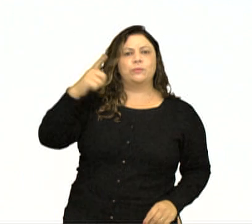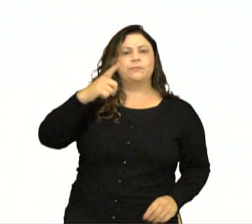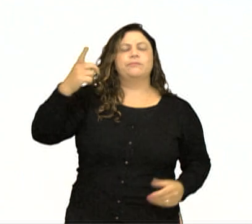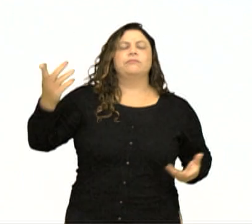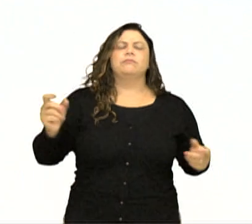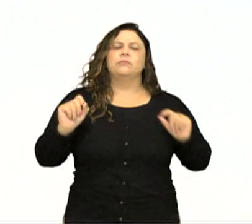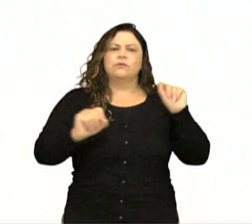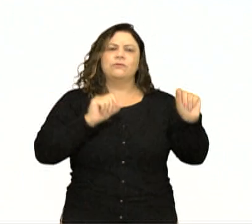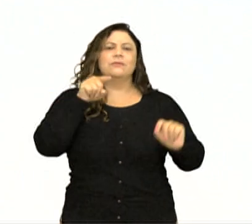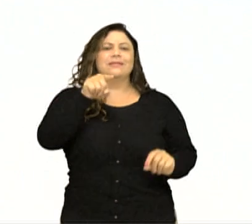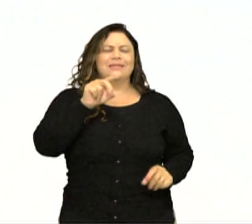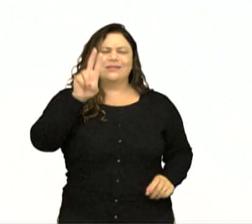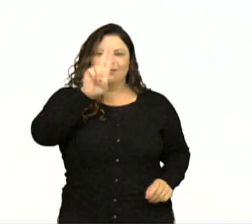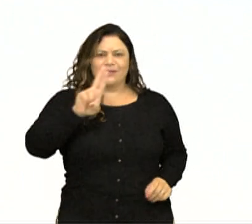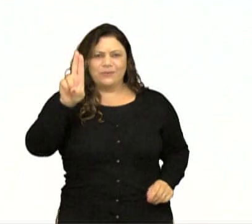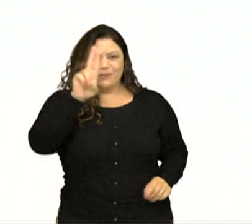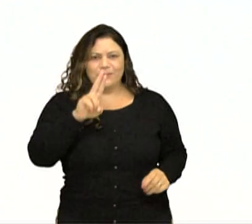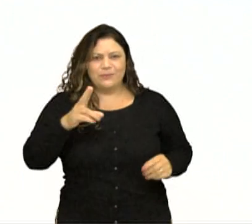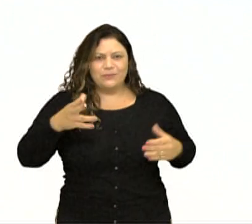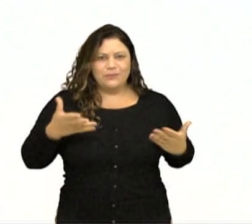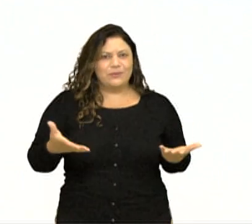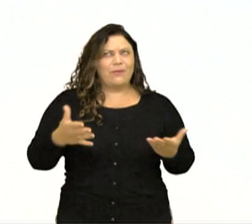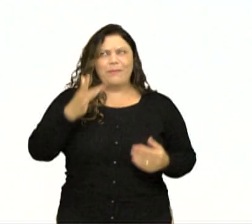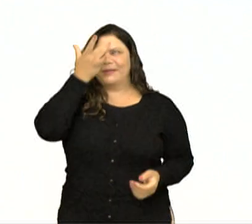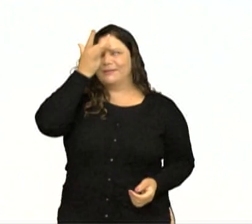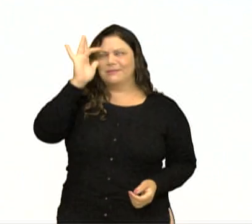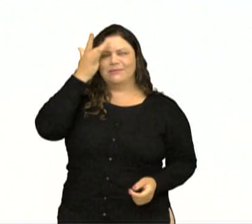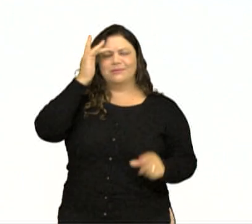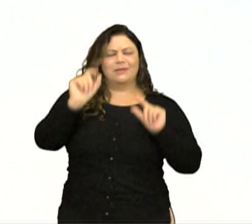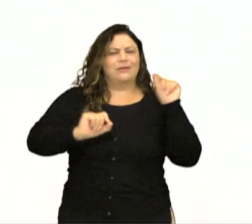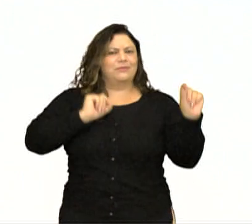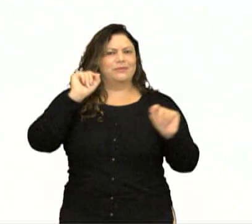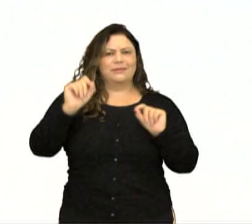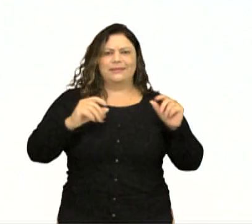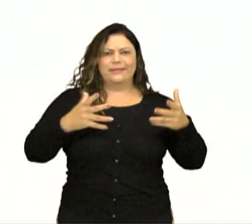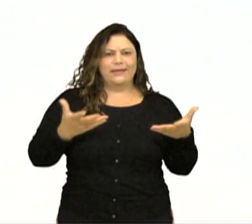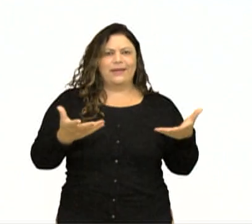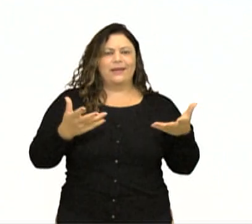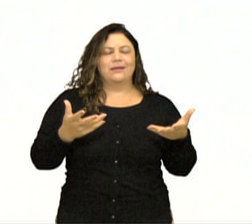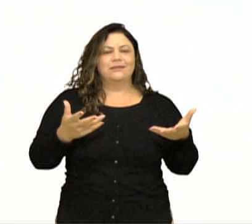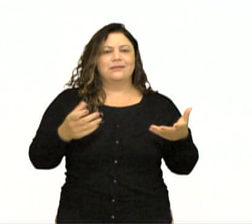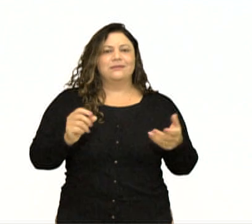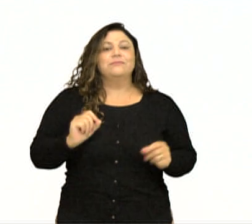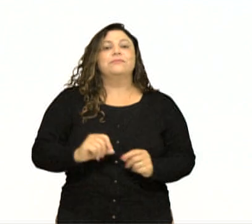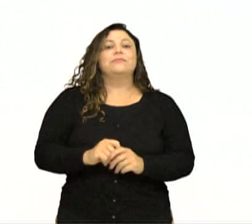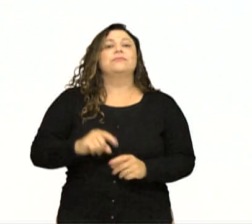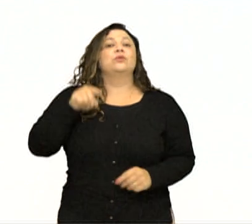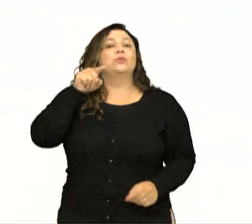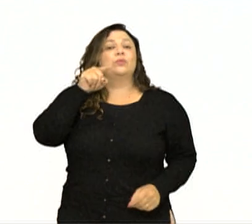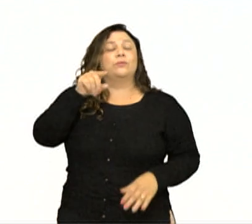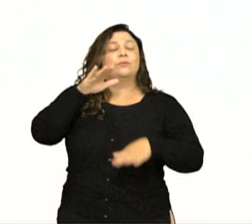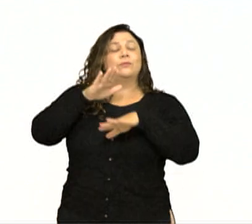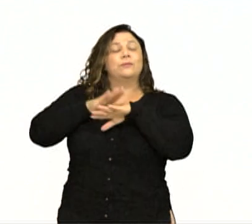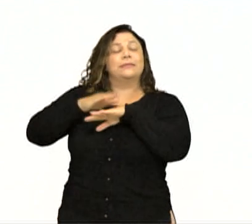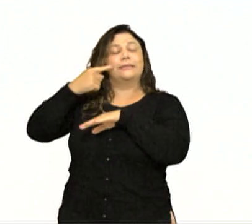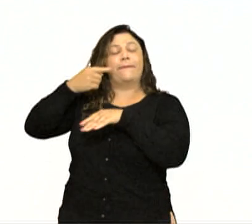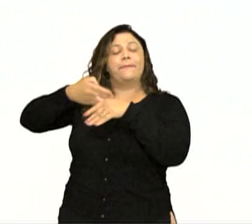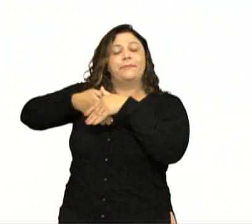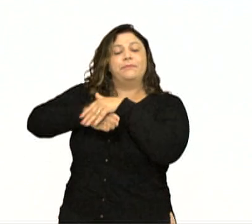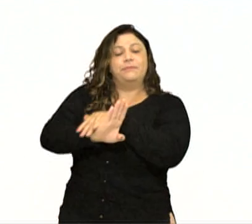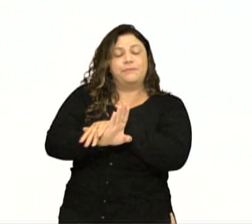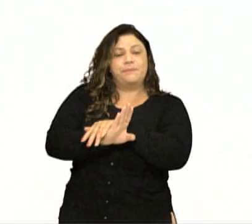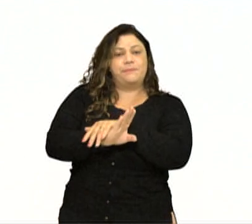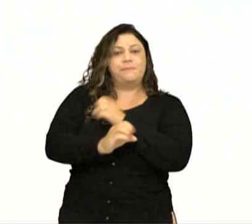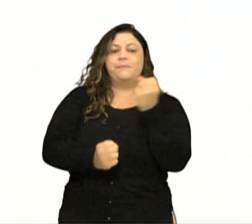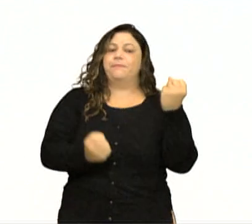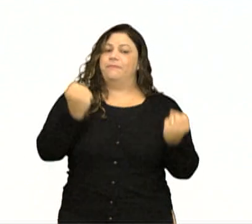já usou esse efeito, só que você não sabe o que é. Olha só, quando você entra num carro